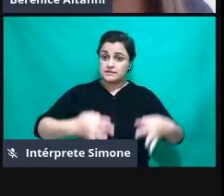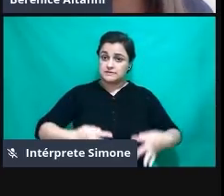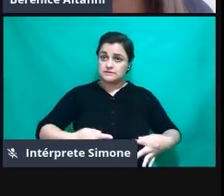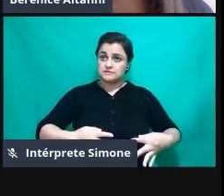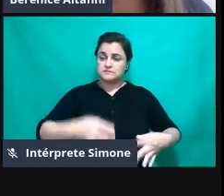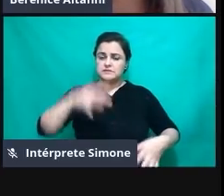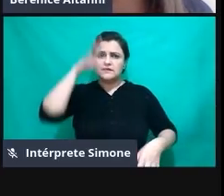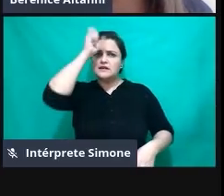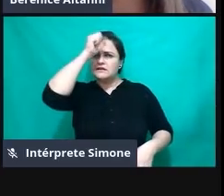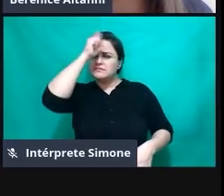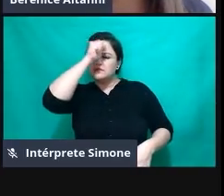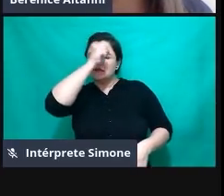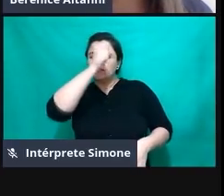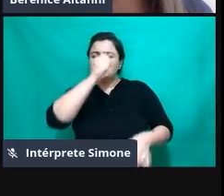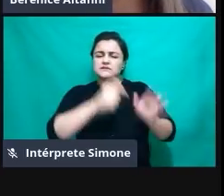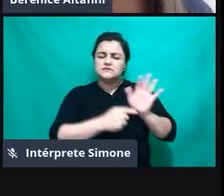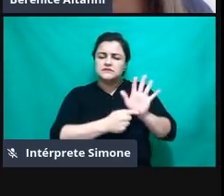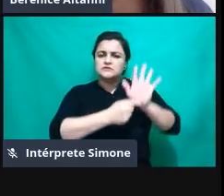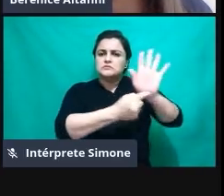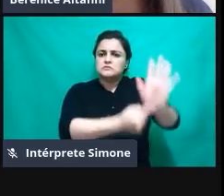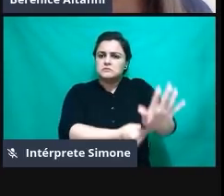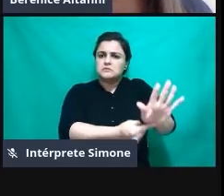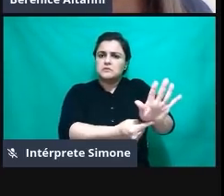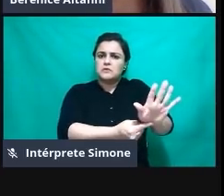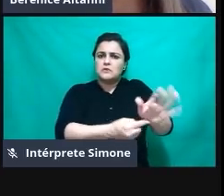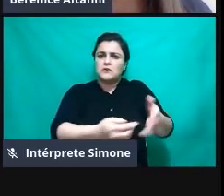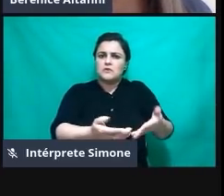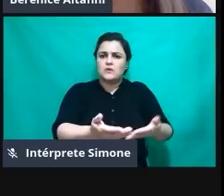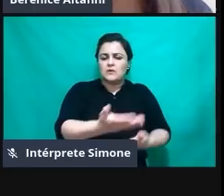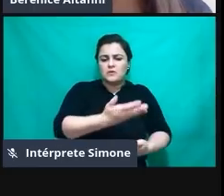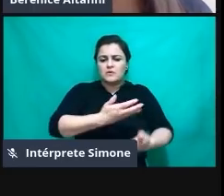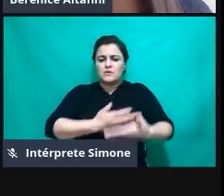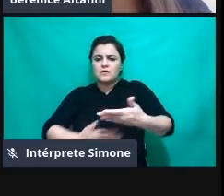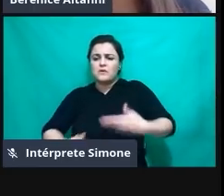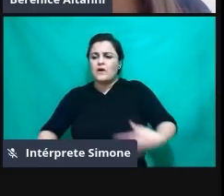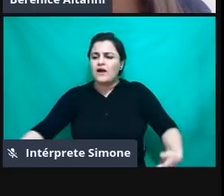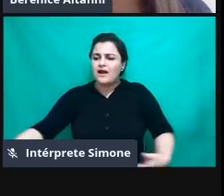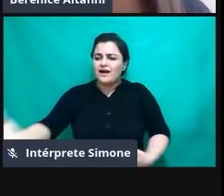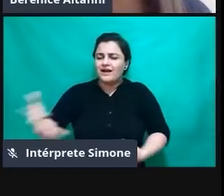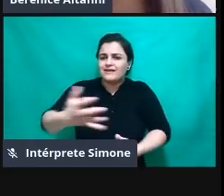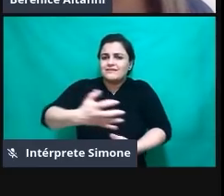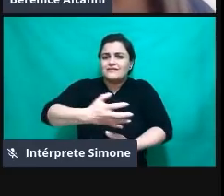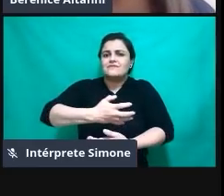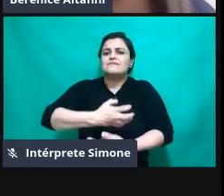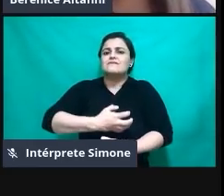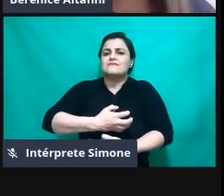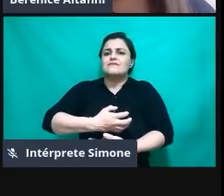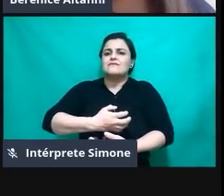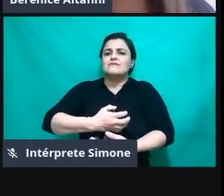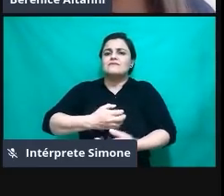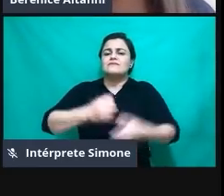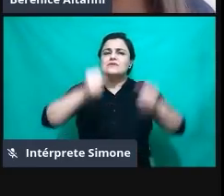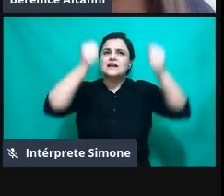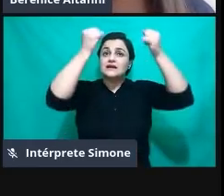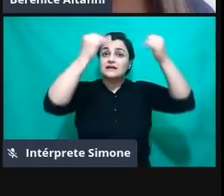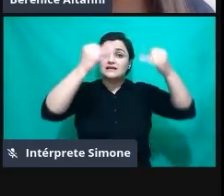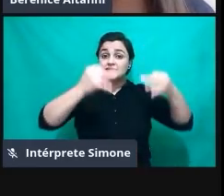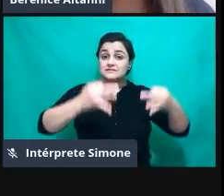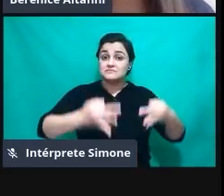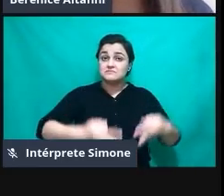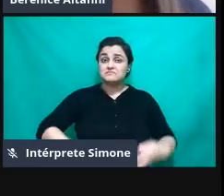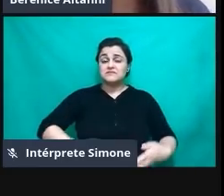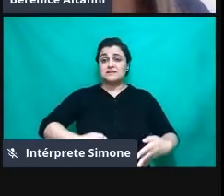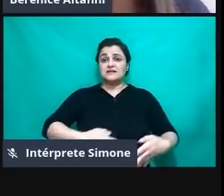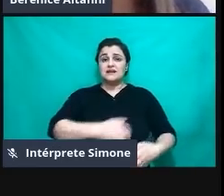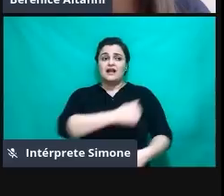etapas, né? Então, o professor, o papel principal dele é orientar a aprendizagem